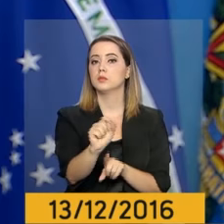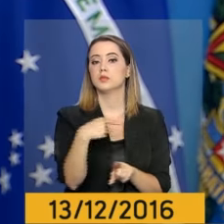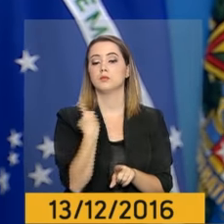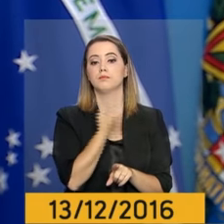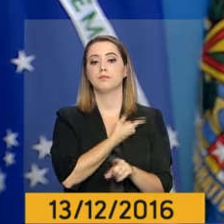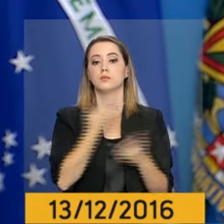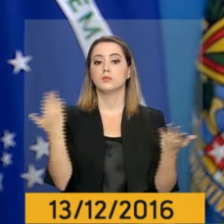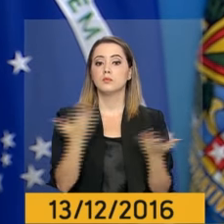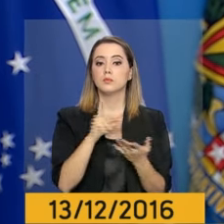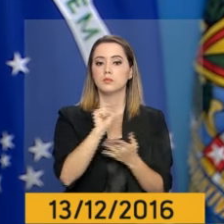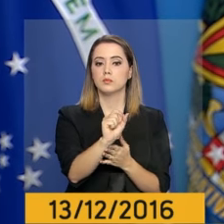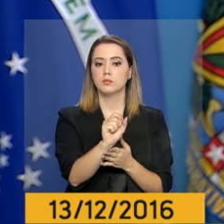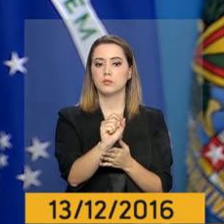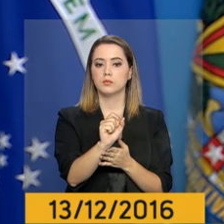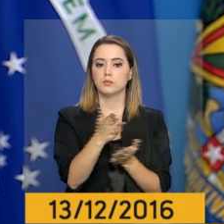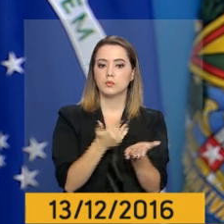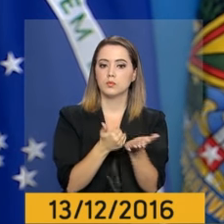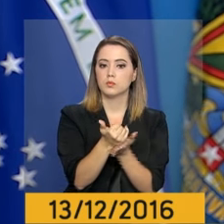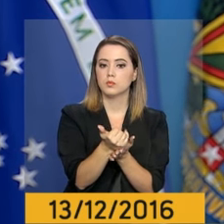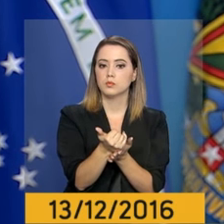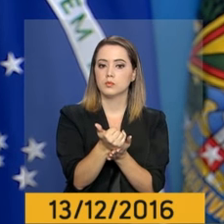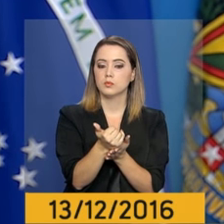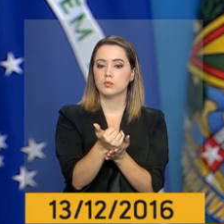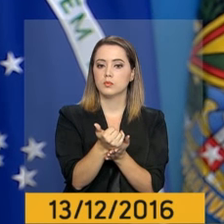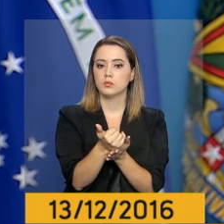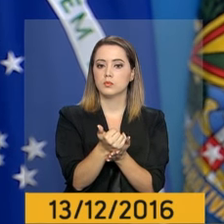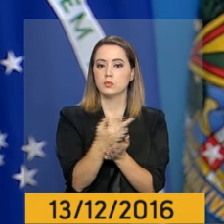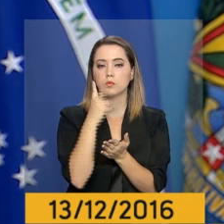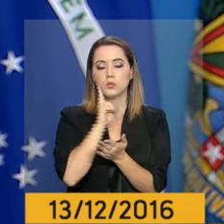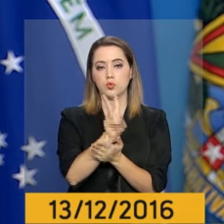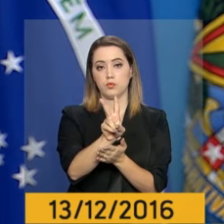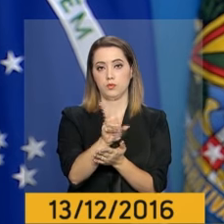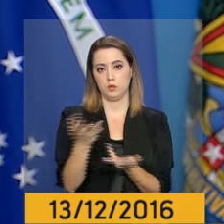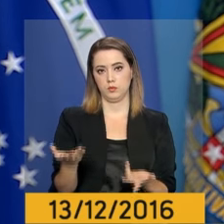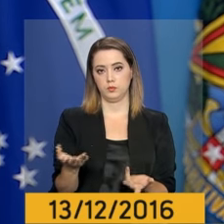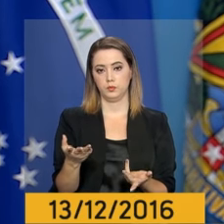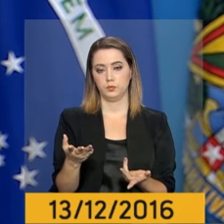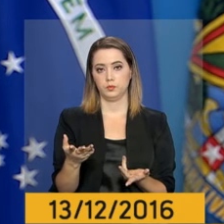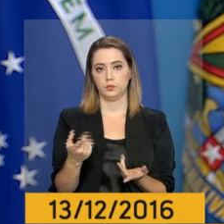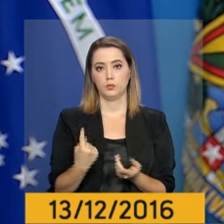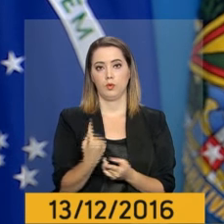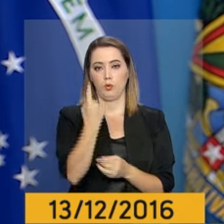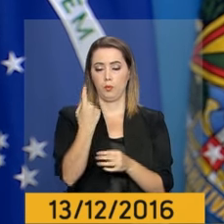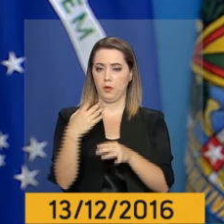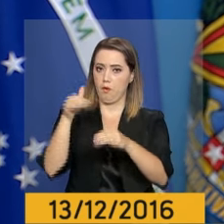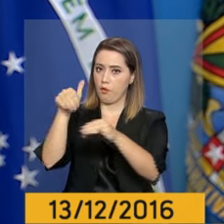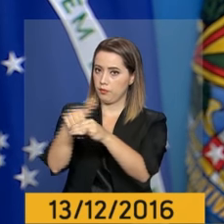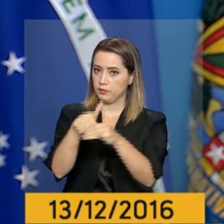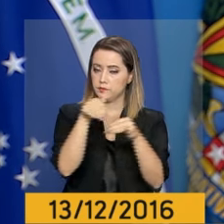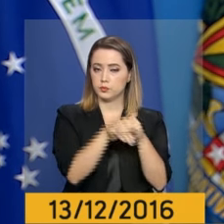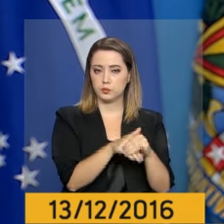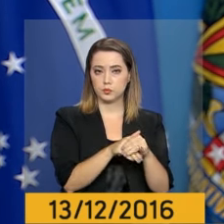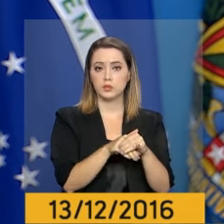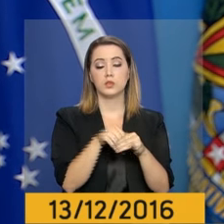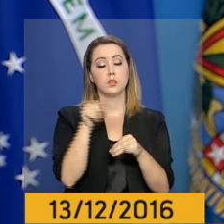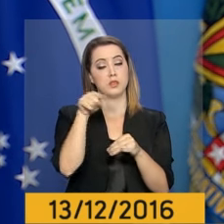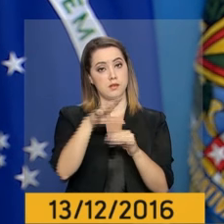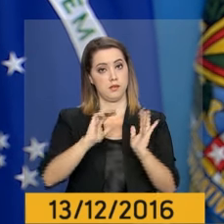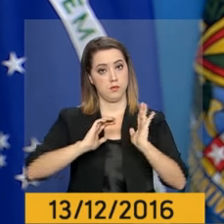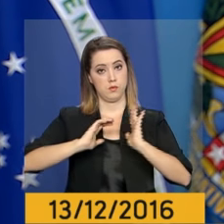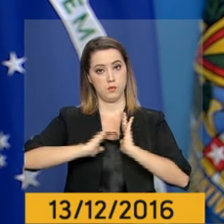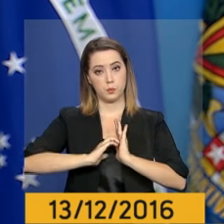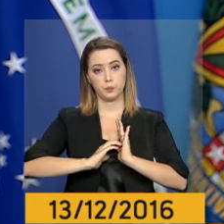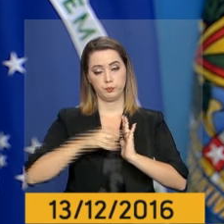nós acabamos de participar ou acompanhar uma votação no Senado Federal,